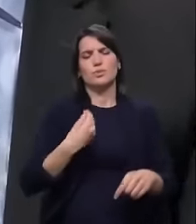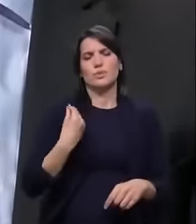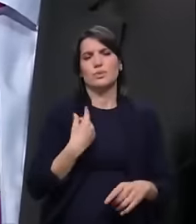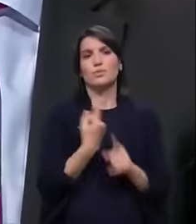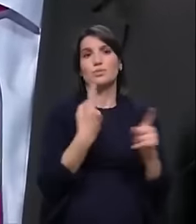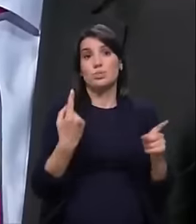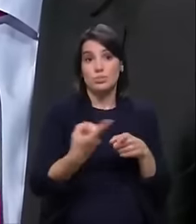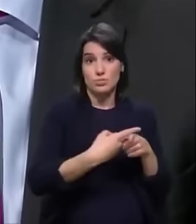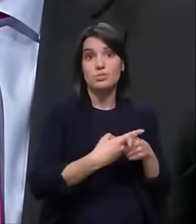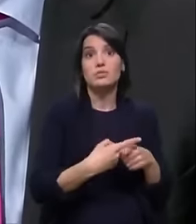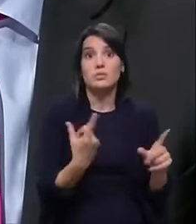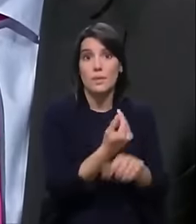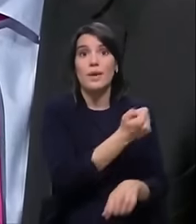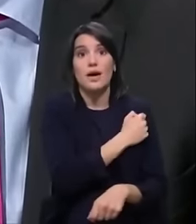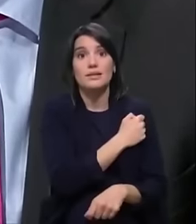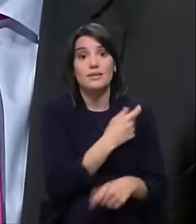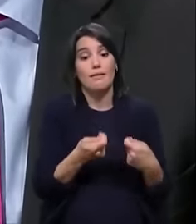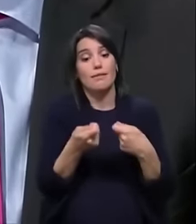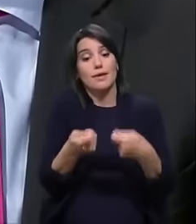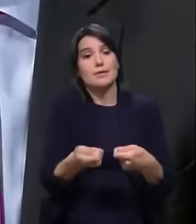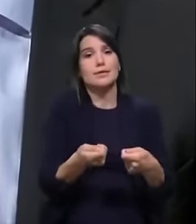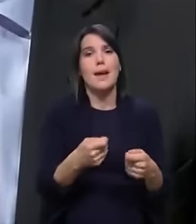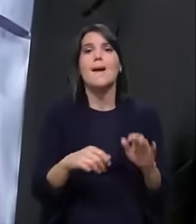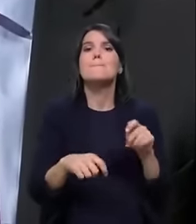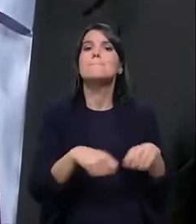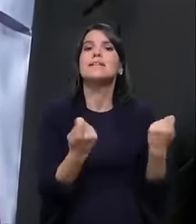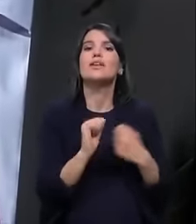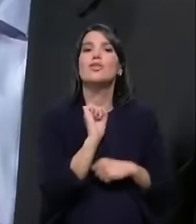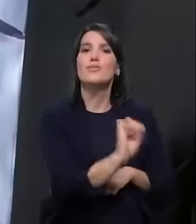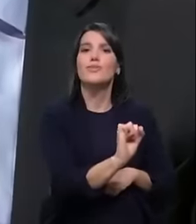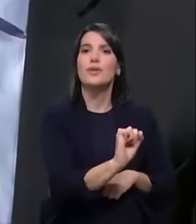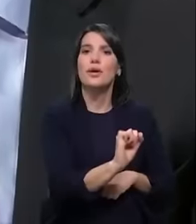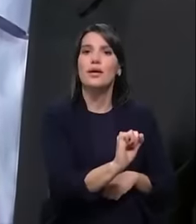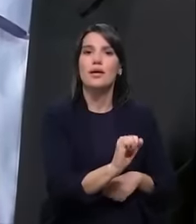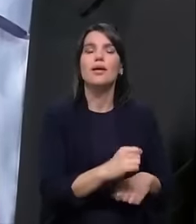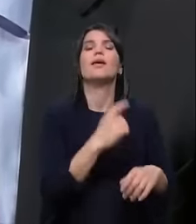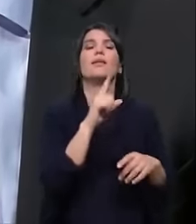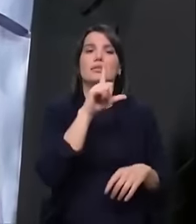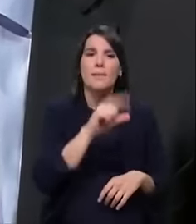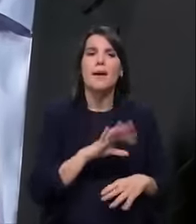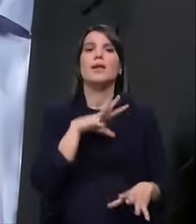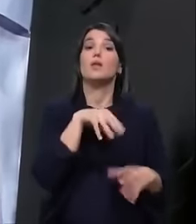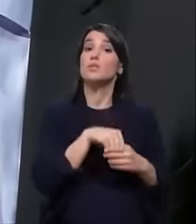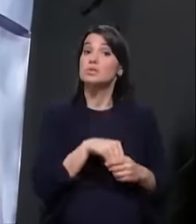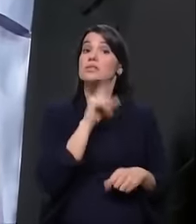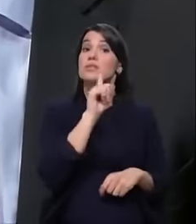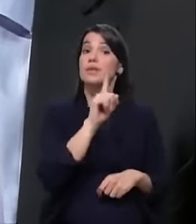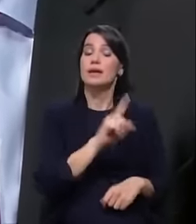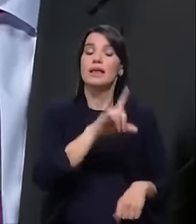Porque os interesses imobiliários financiam o partido do Dr. André Ventura.